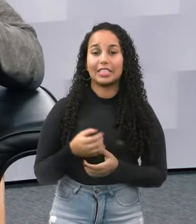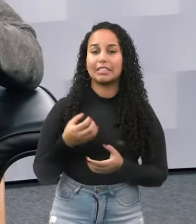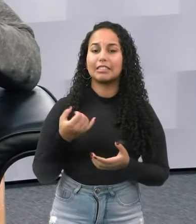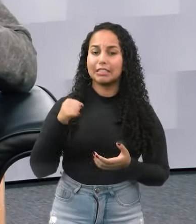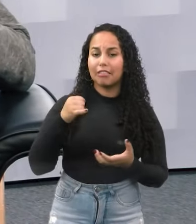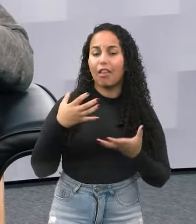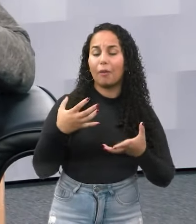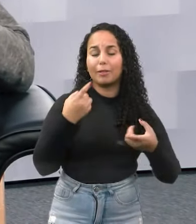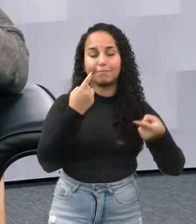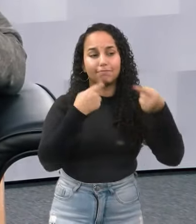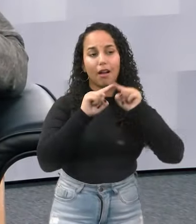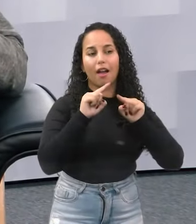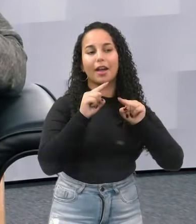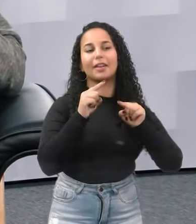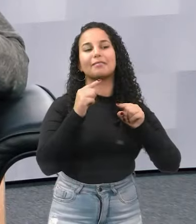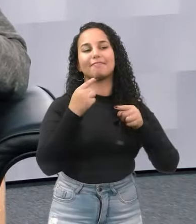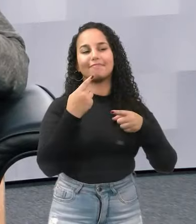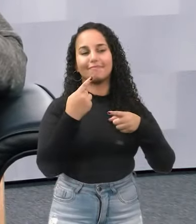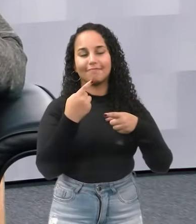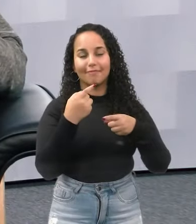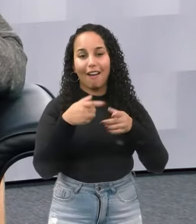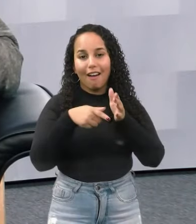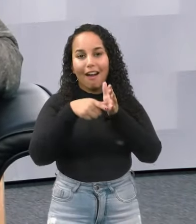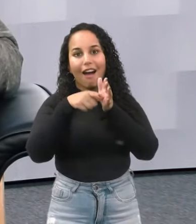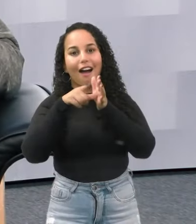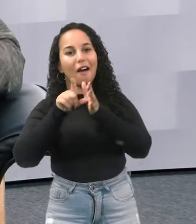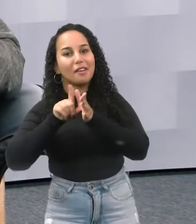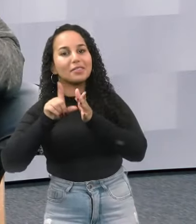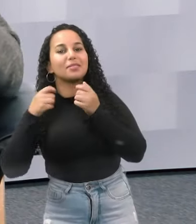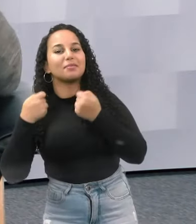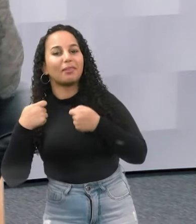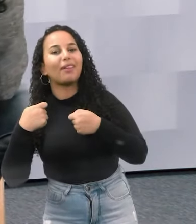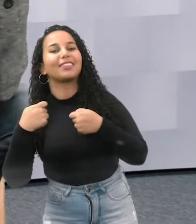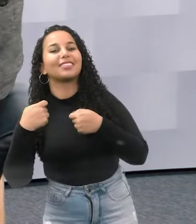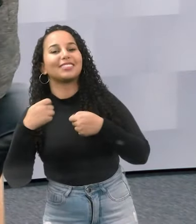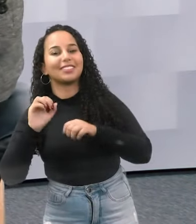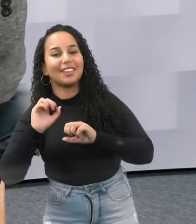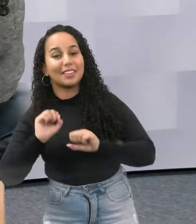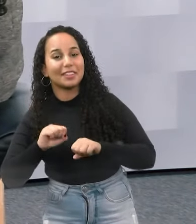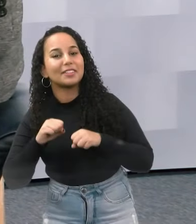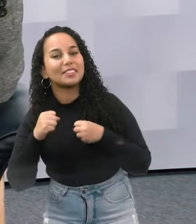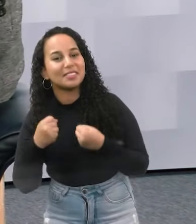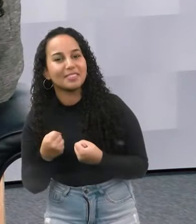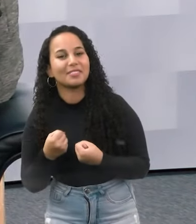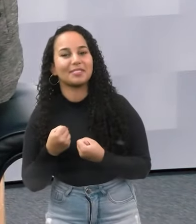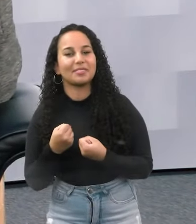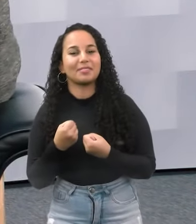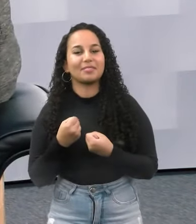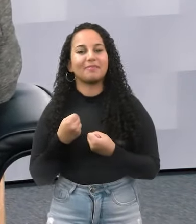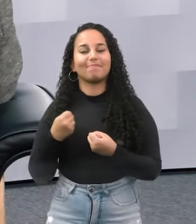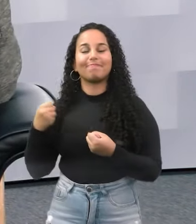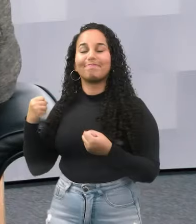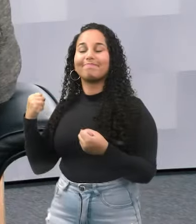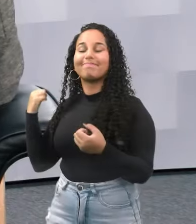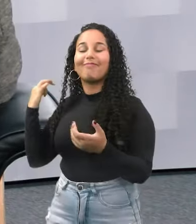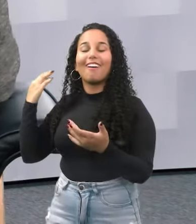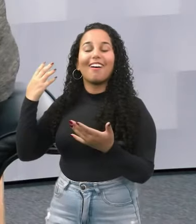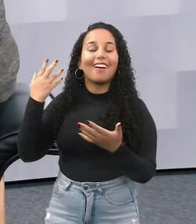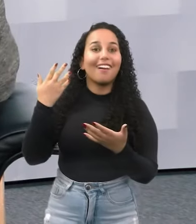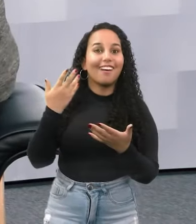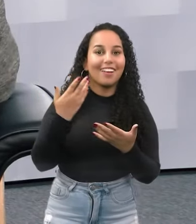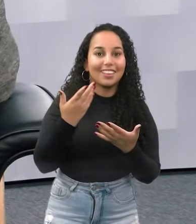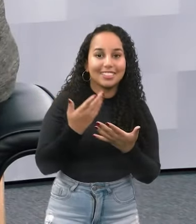ser promovido, eu preciso ser provado. Não é assim no grupo escolar? Não é